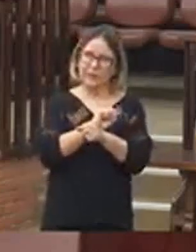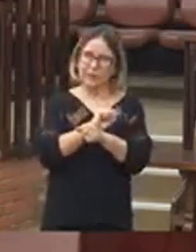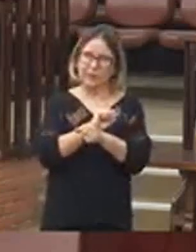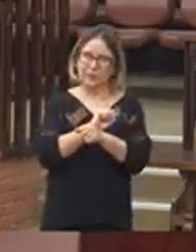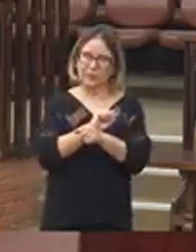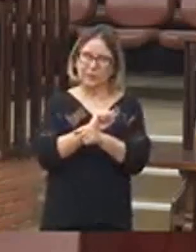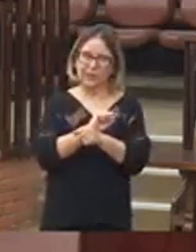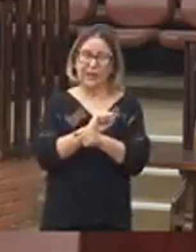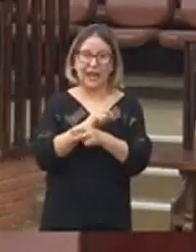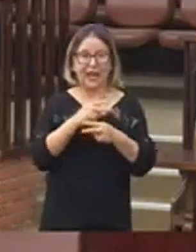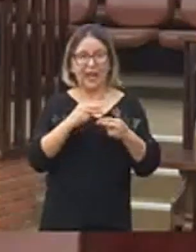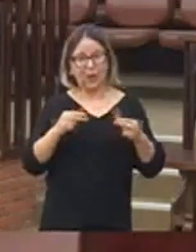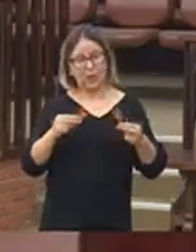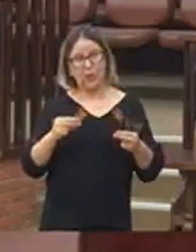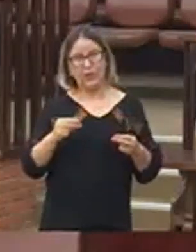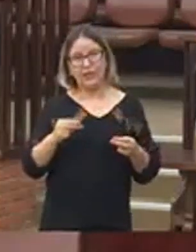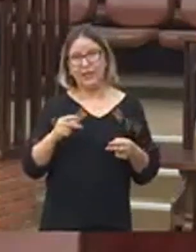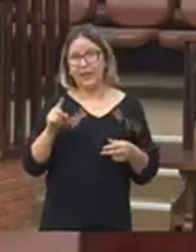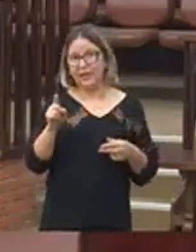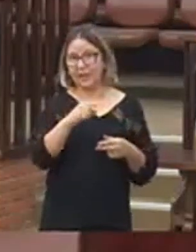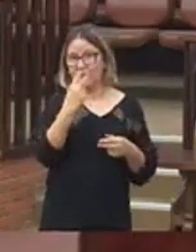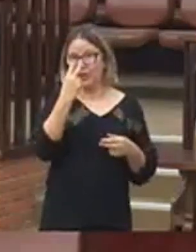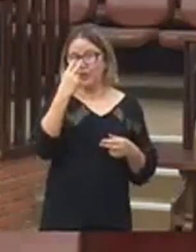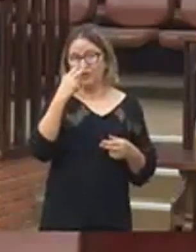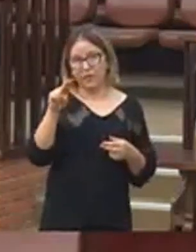também é daquilo que não vemos.